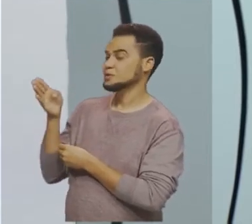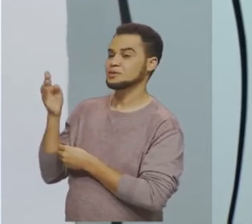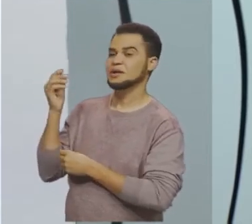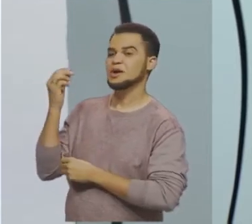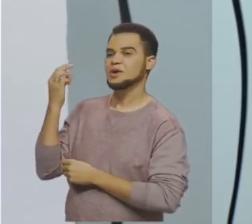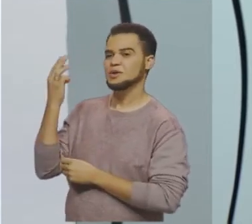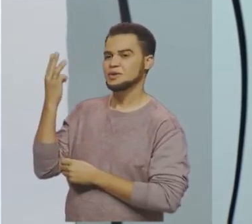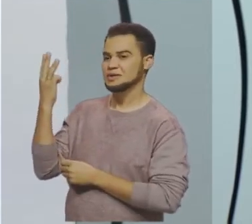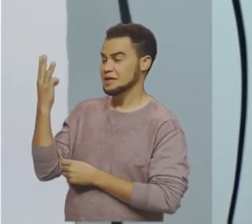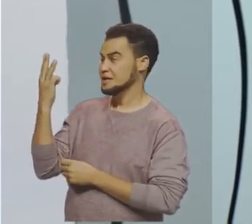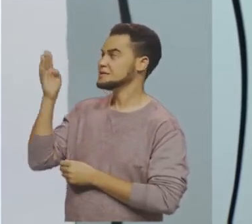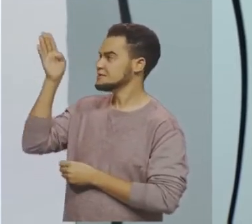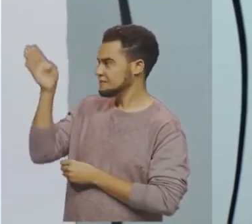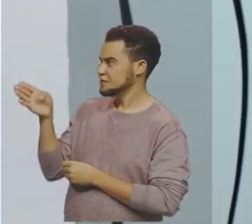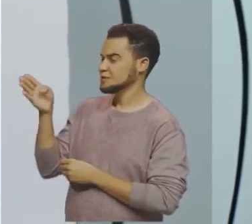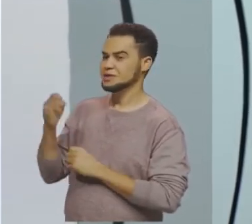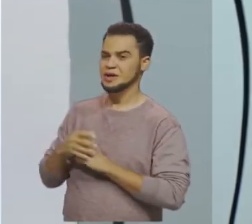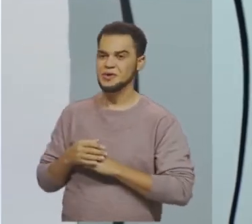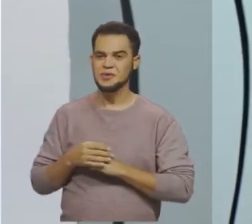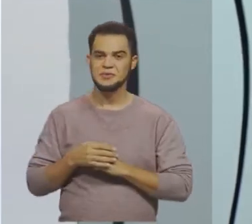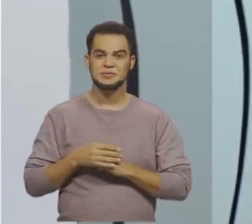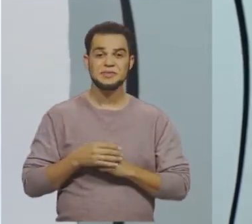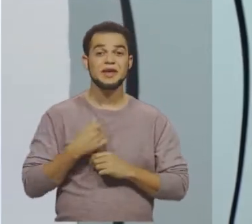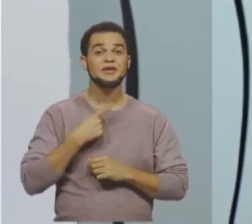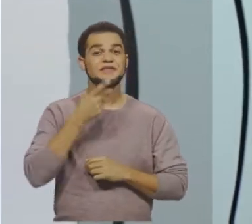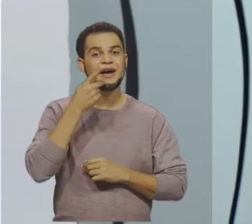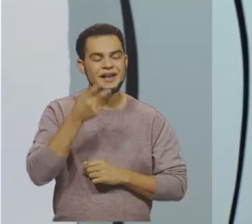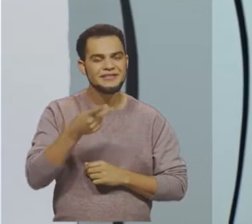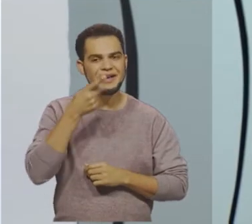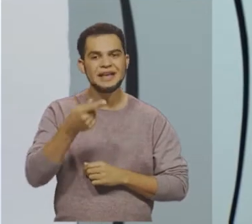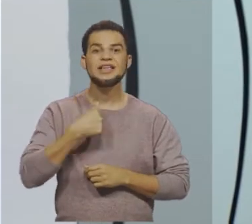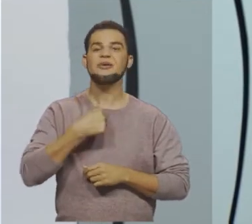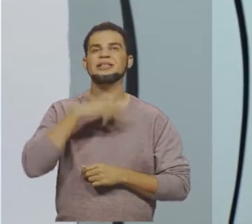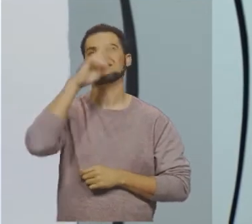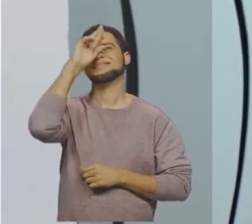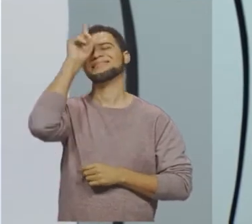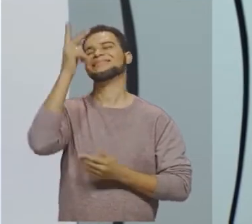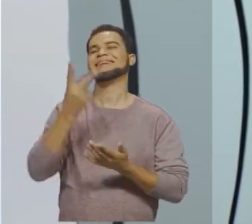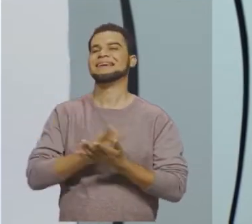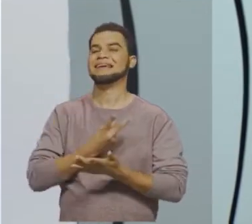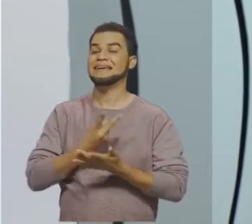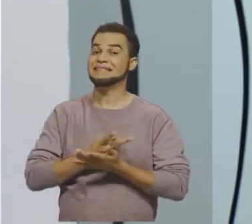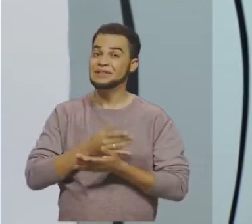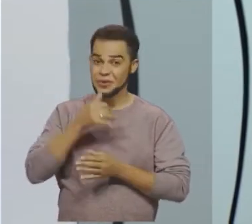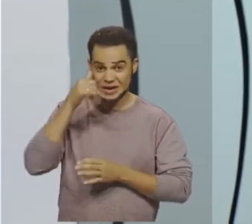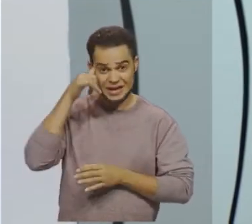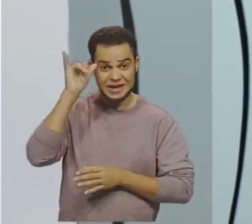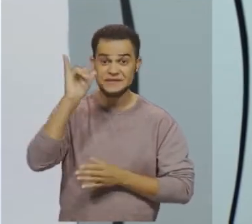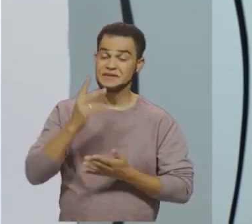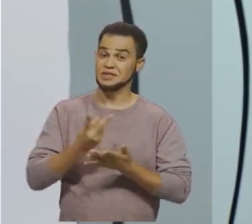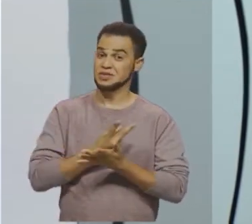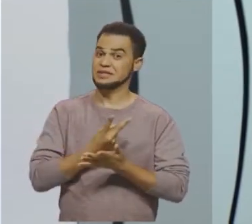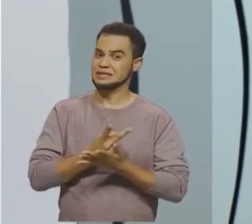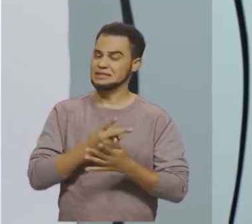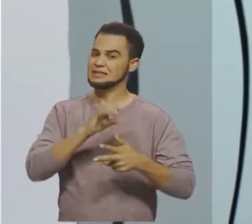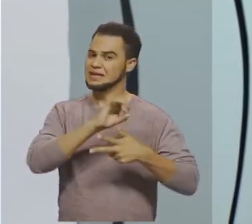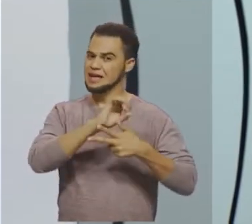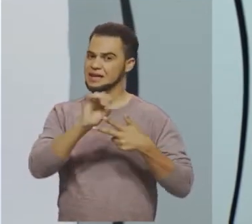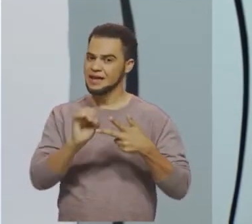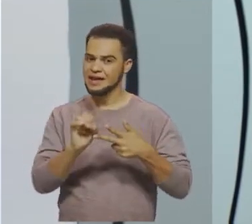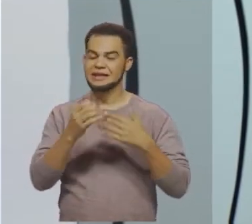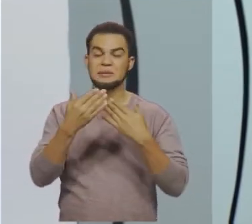3 fatorial. Eu tenho falado tanto e eu cometi o mesmo erro. Evite esse erro no Enem, nas provas aí com o seu